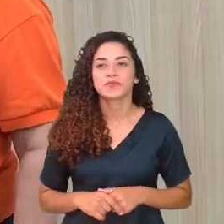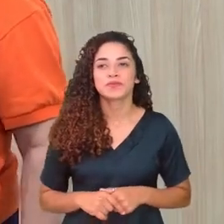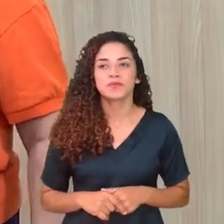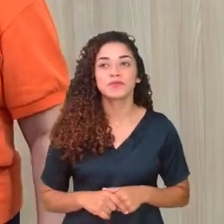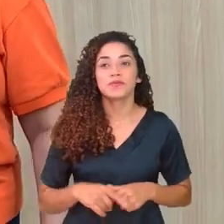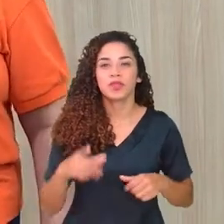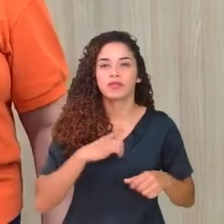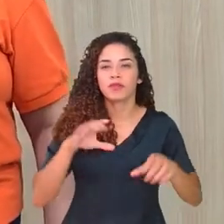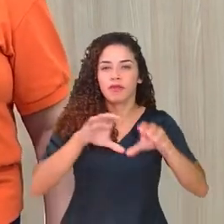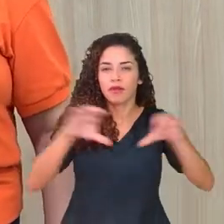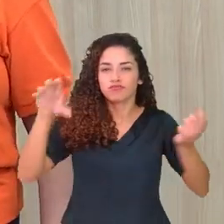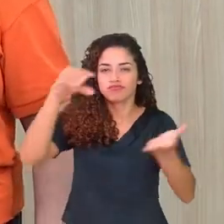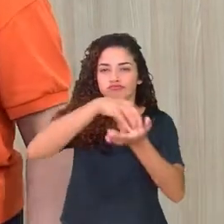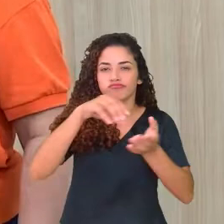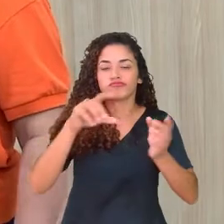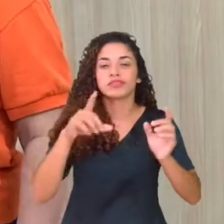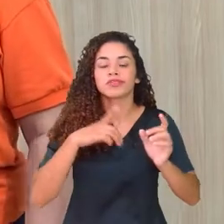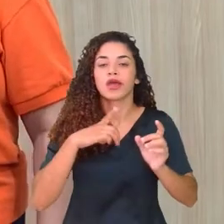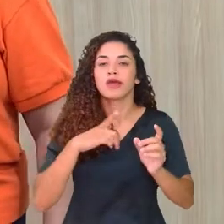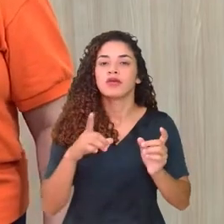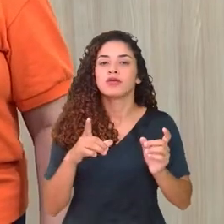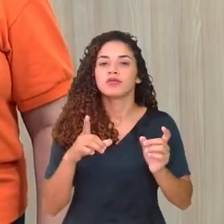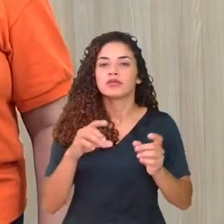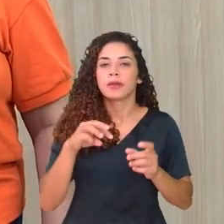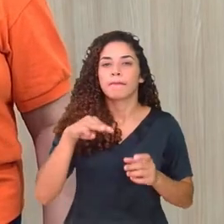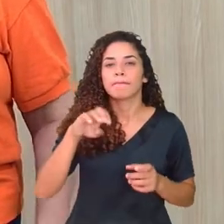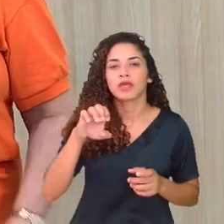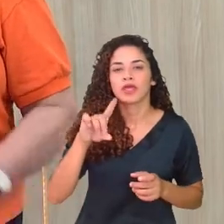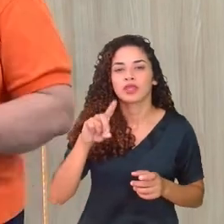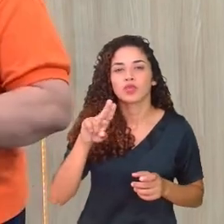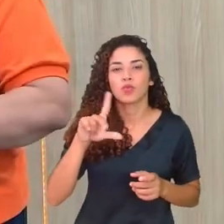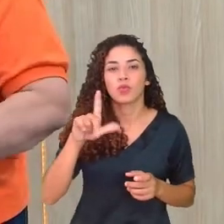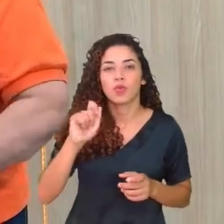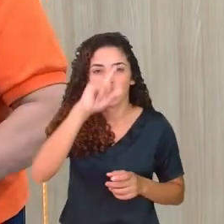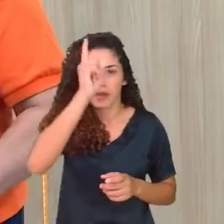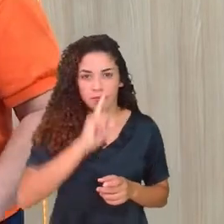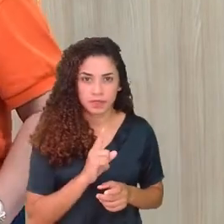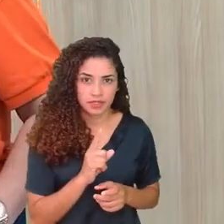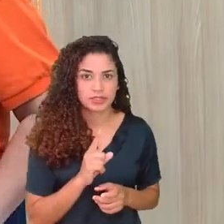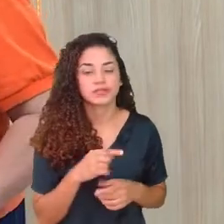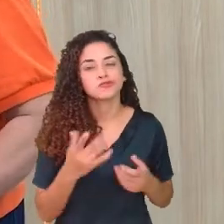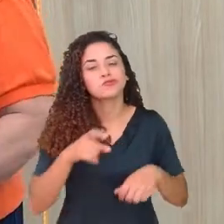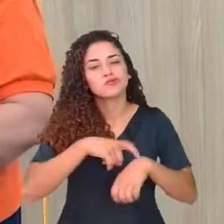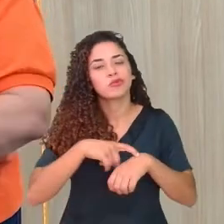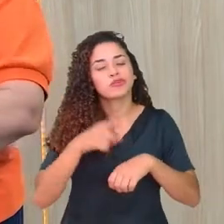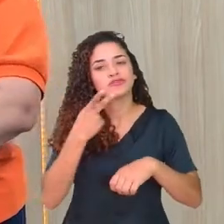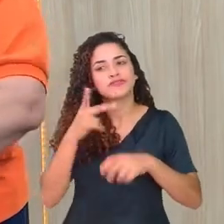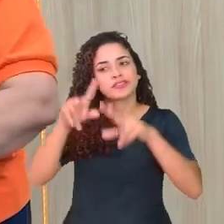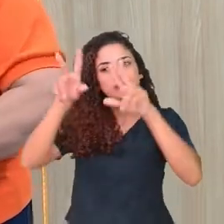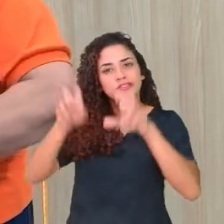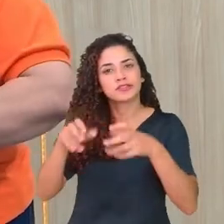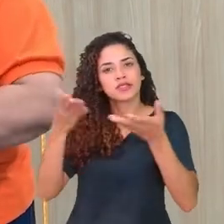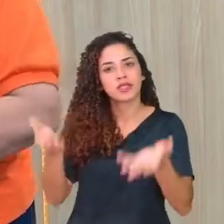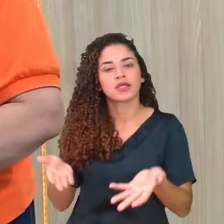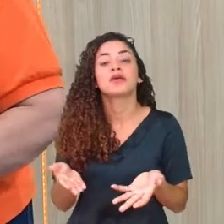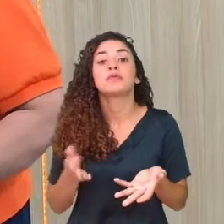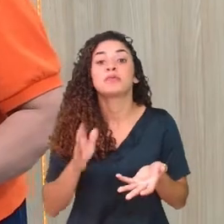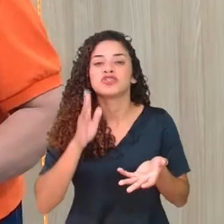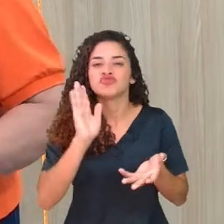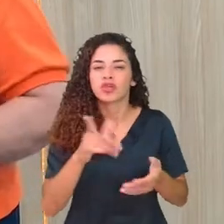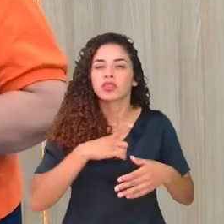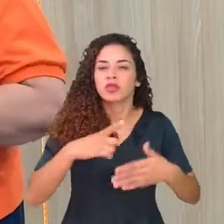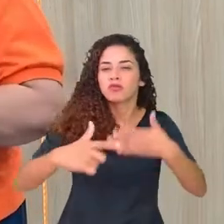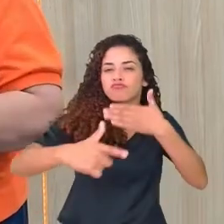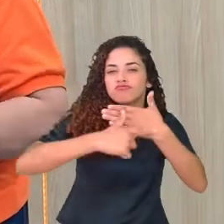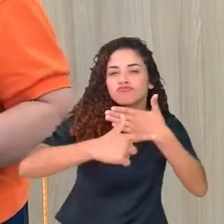né, central desse osso, a questão aí da medula amarela, e aí quando a gente fala da medula amarela, a gente vai começar a dizer já a